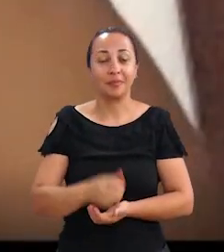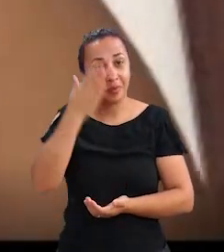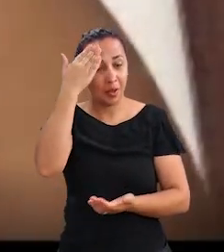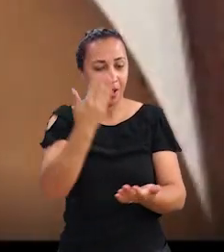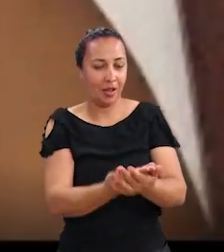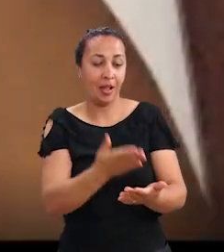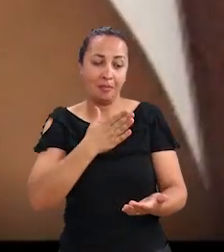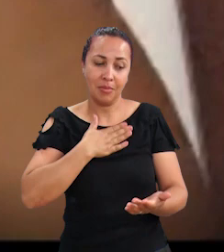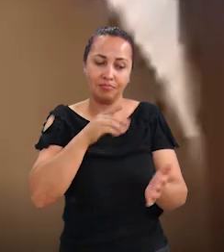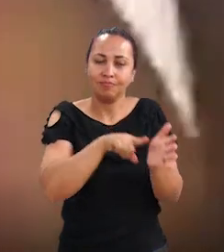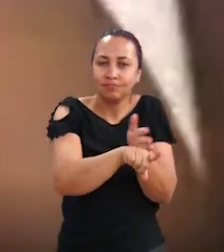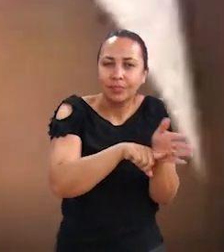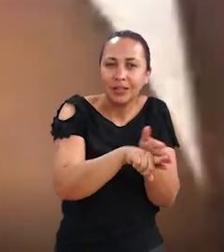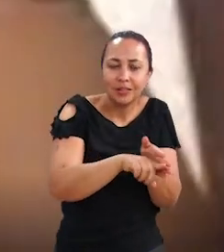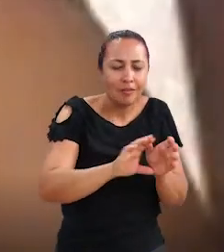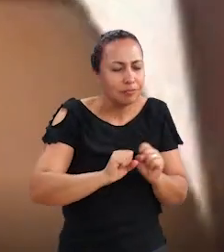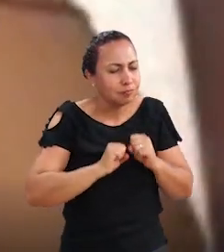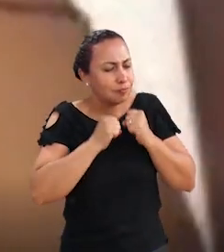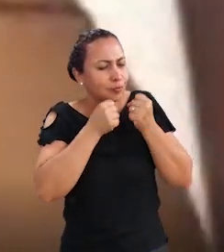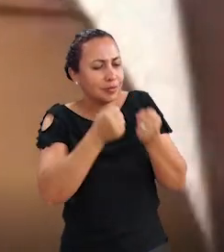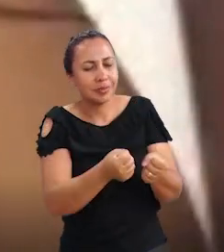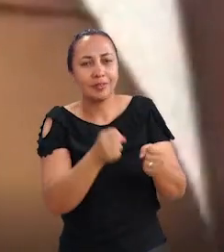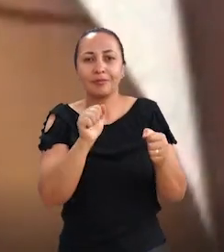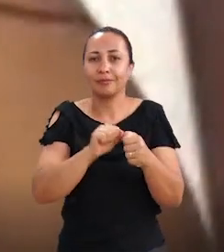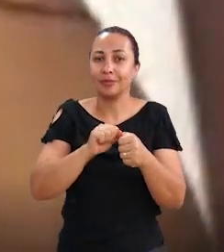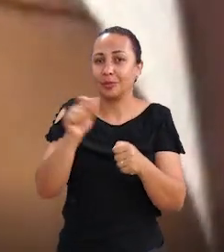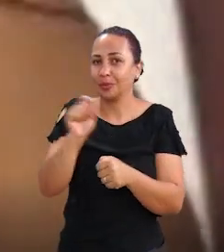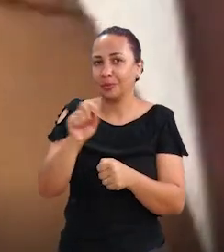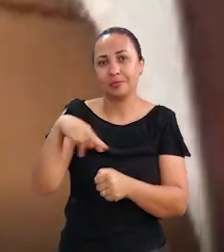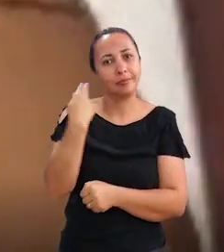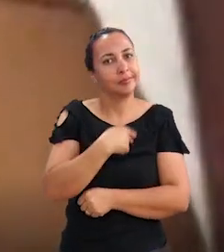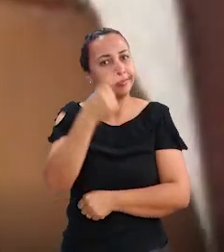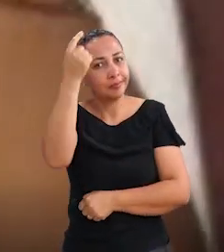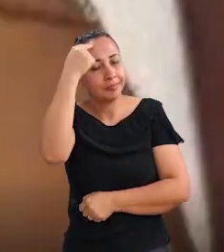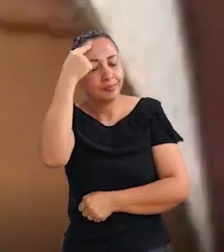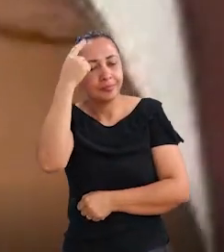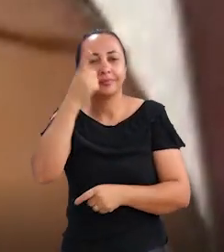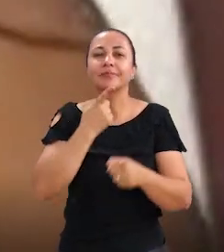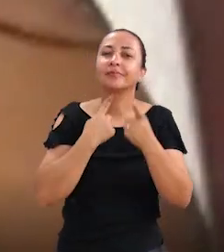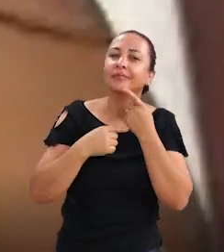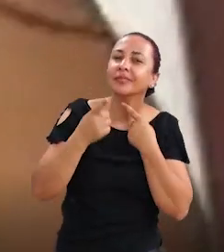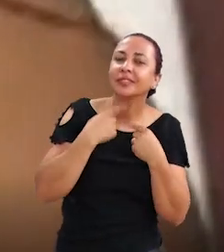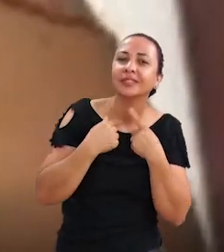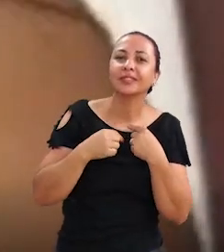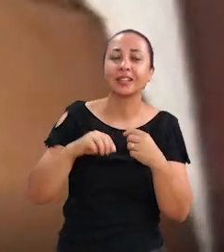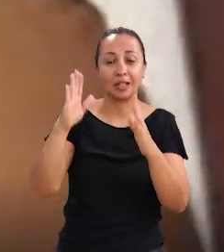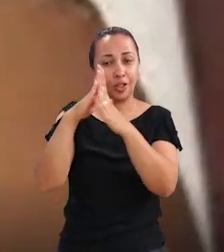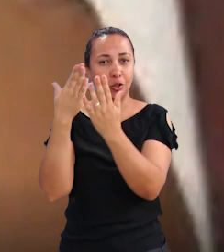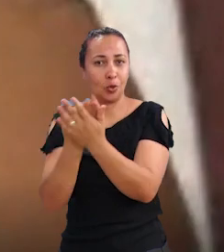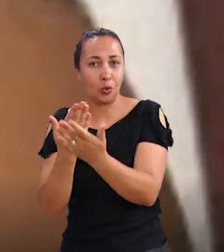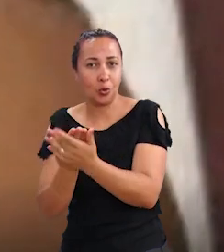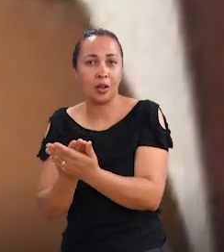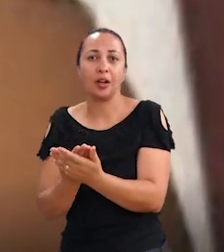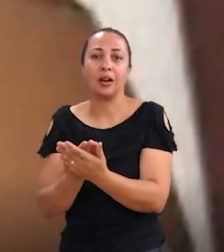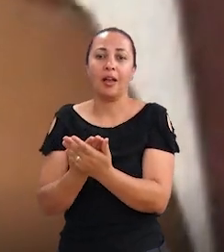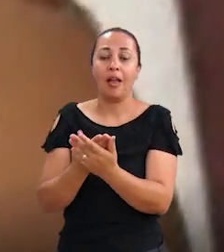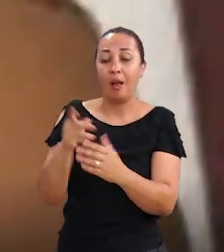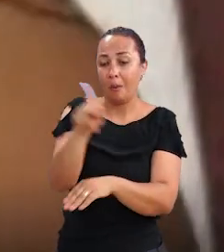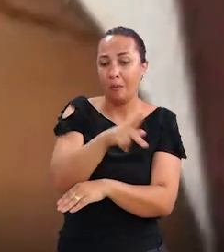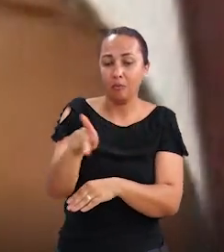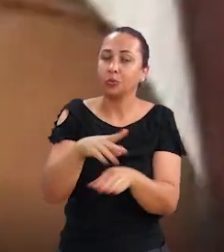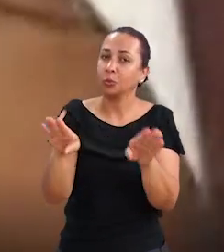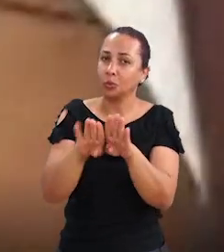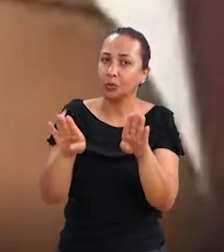acredito que a minha pesquisa ela vem reforçar, né? Fazer com que a gente pense as necessidades escolares, a questão